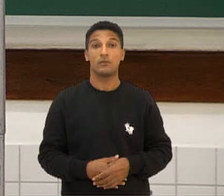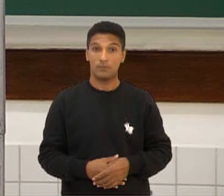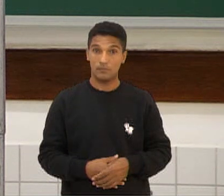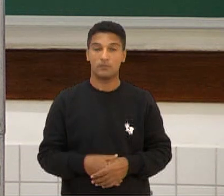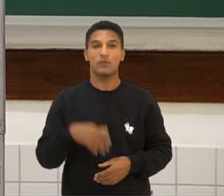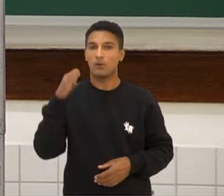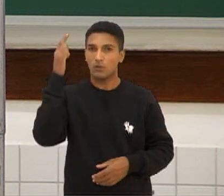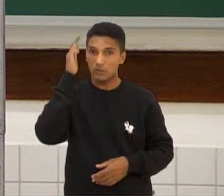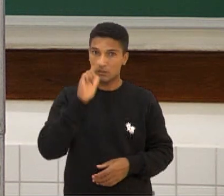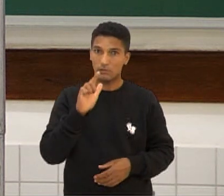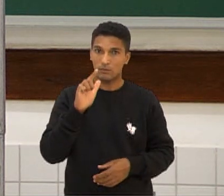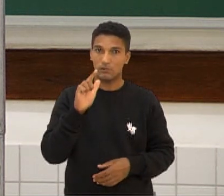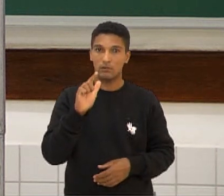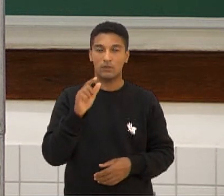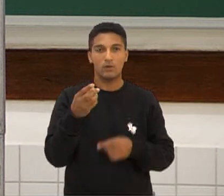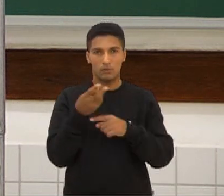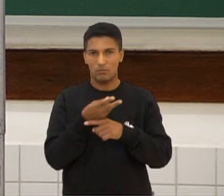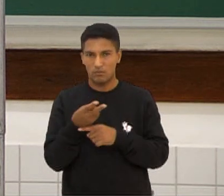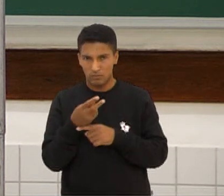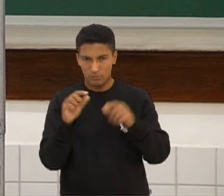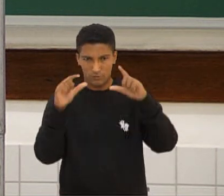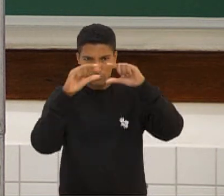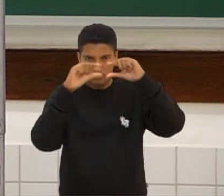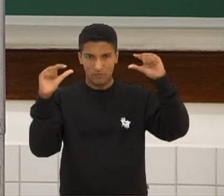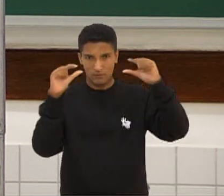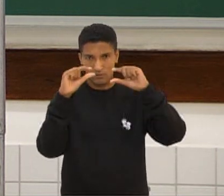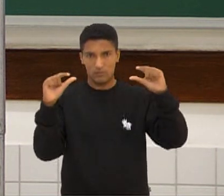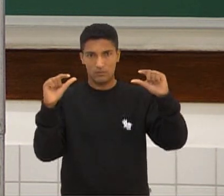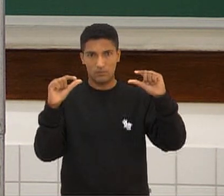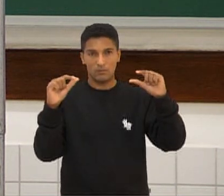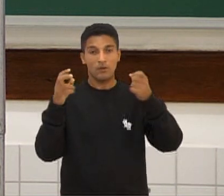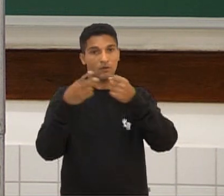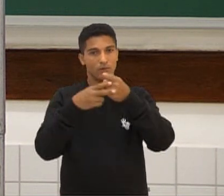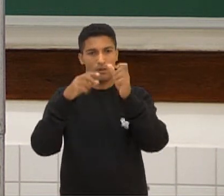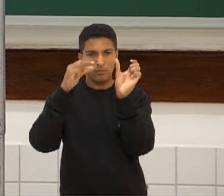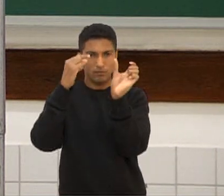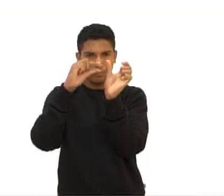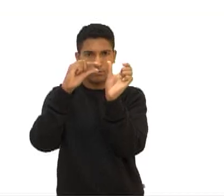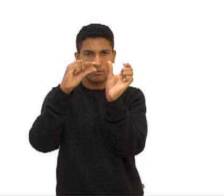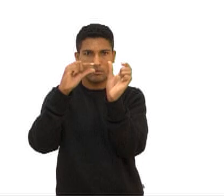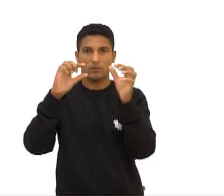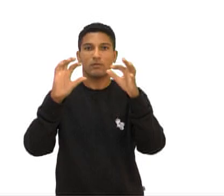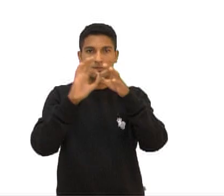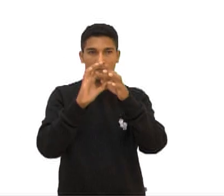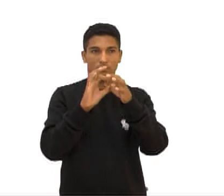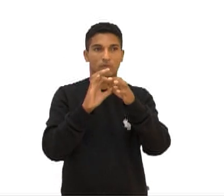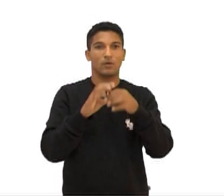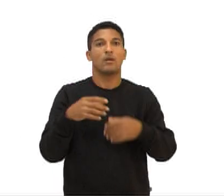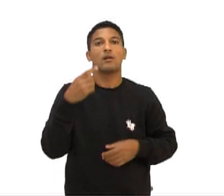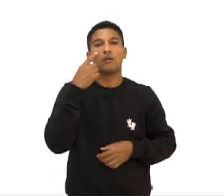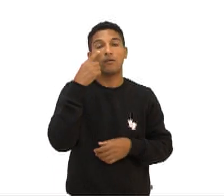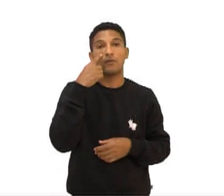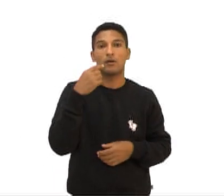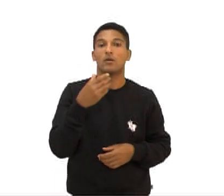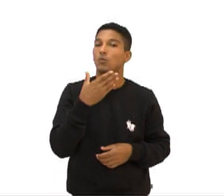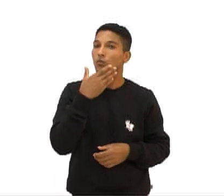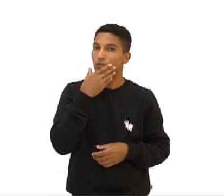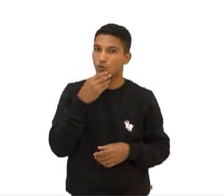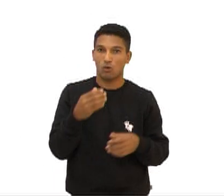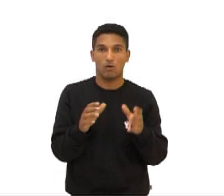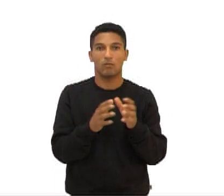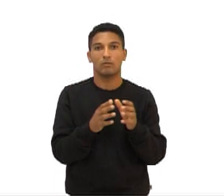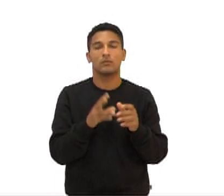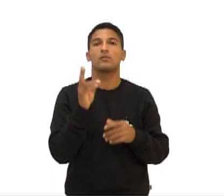Tá aí, conseguiram lá, procuraram tudo bonitinho. Então, os homens sempre se esquecem de que somos